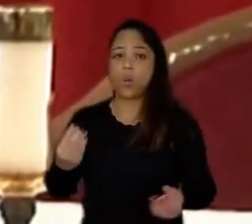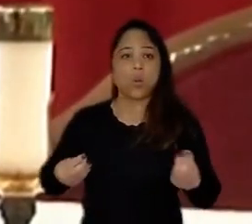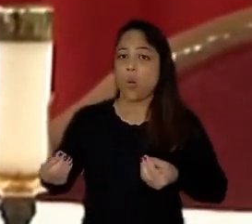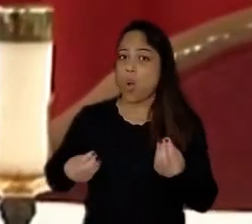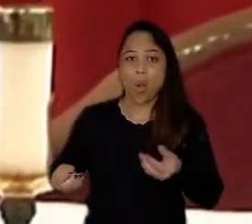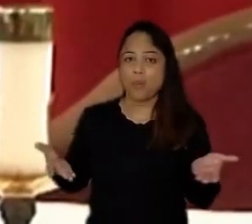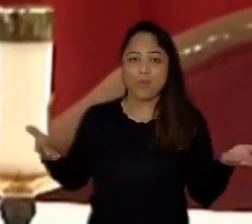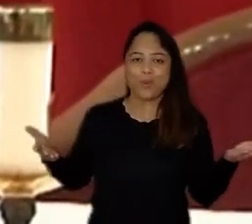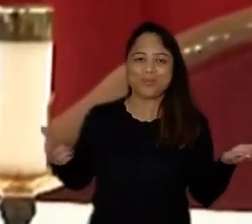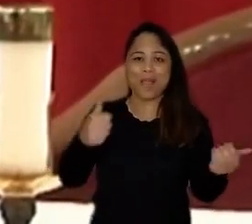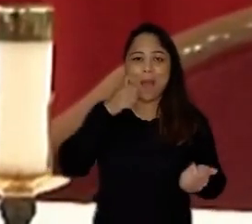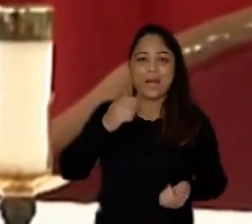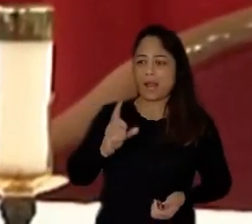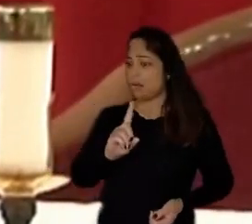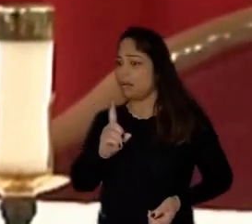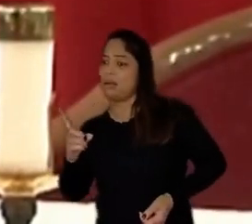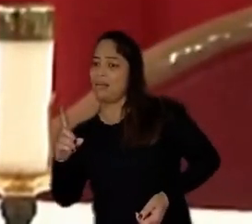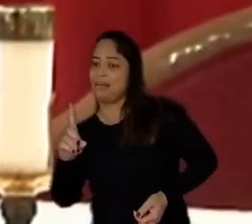lá?